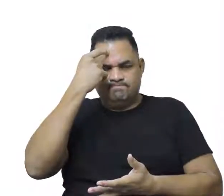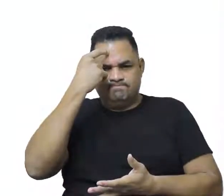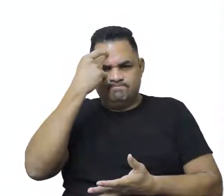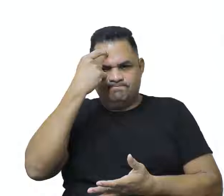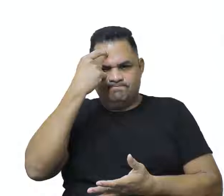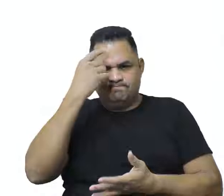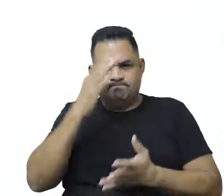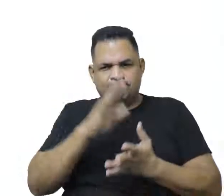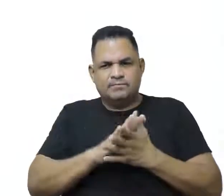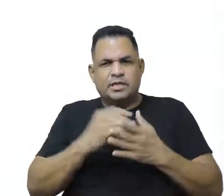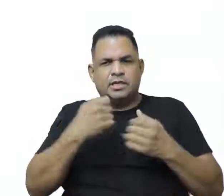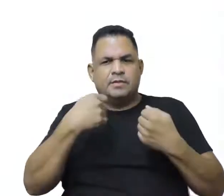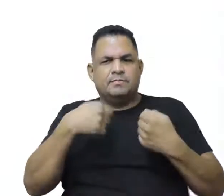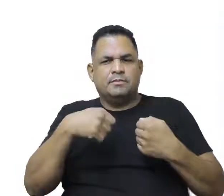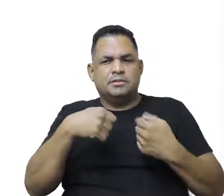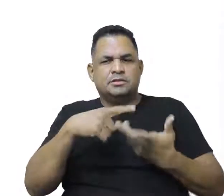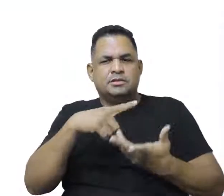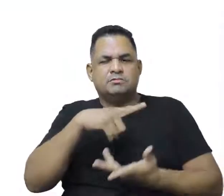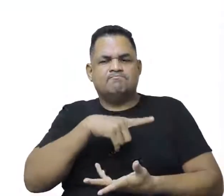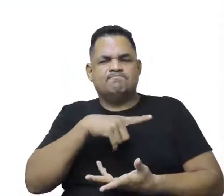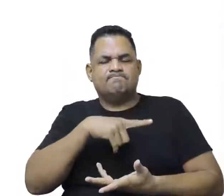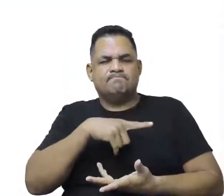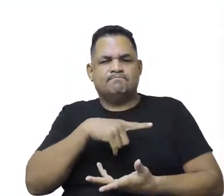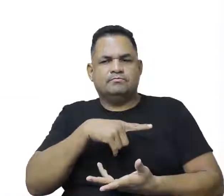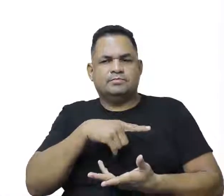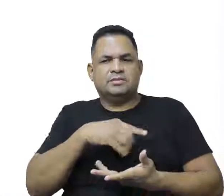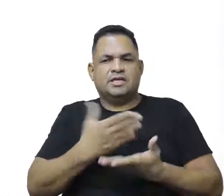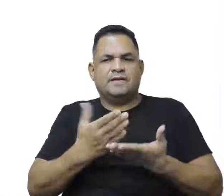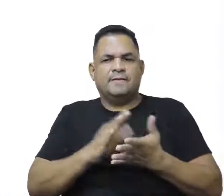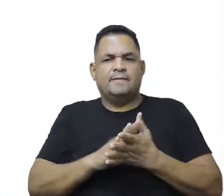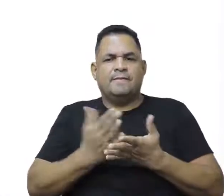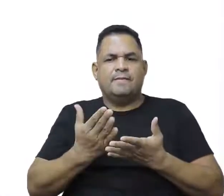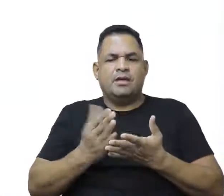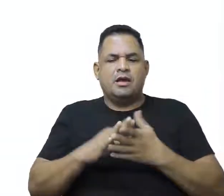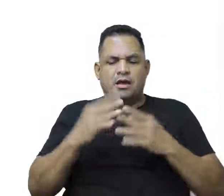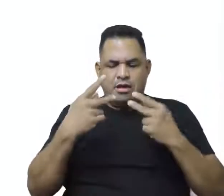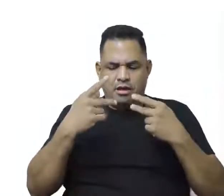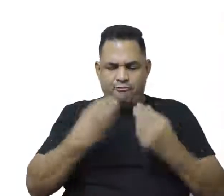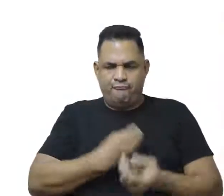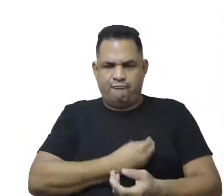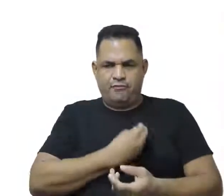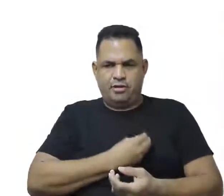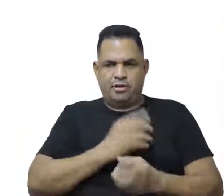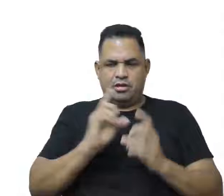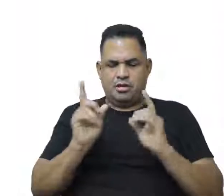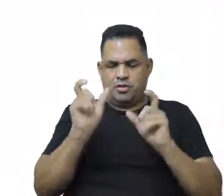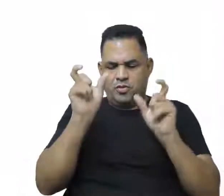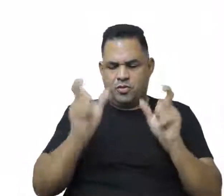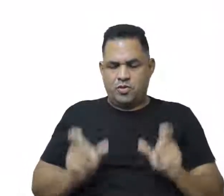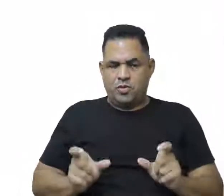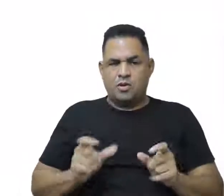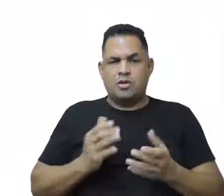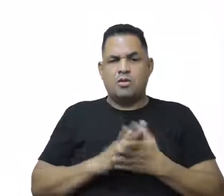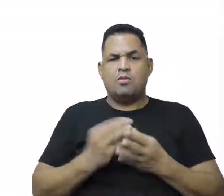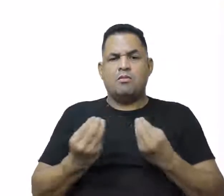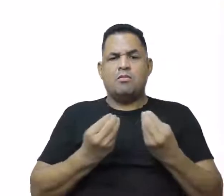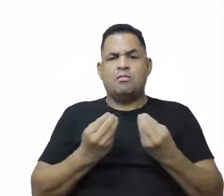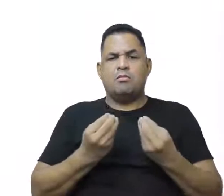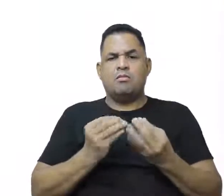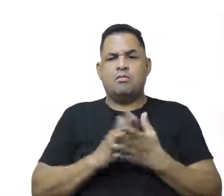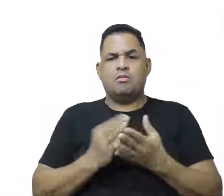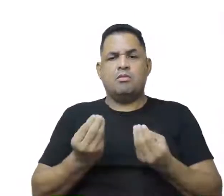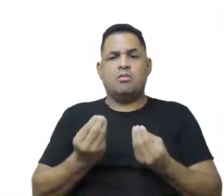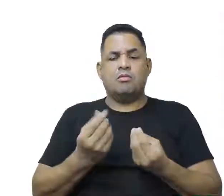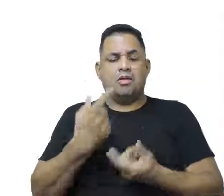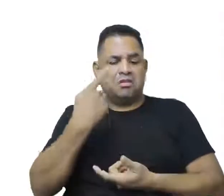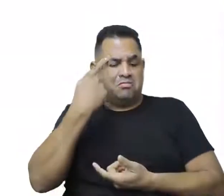ela é condicionada pela existência dos indivíduos. Isso é, como a pessoa vive, define como